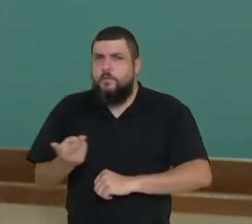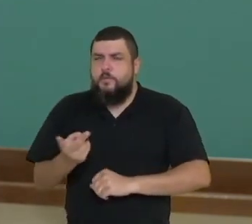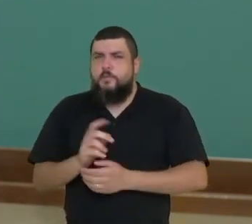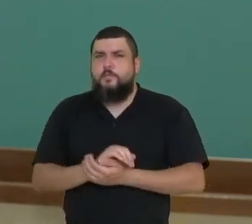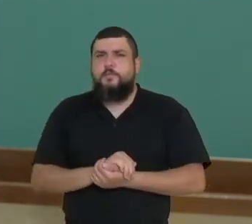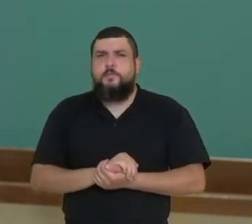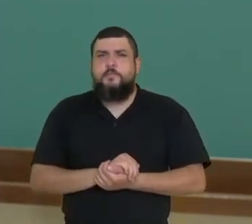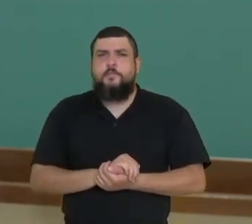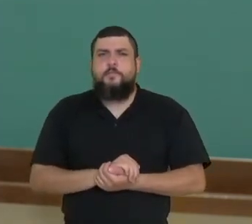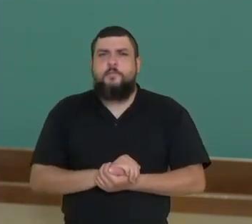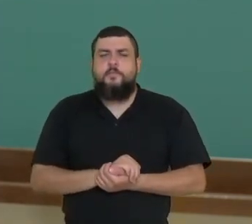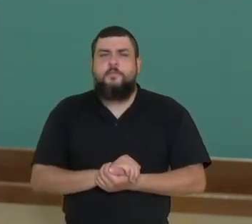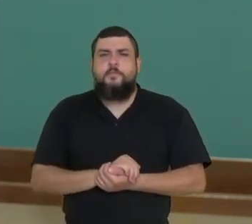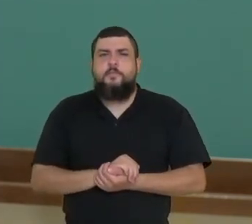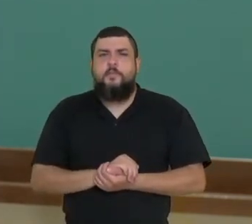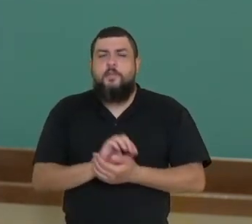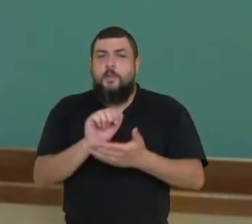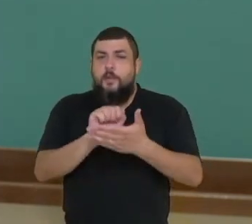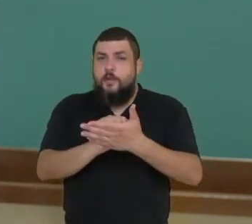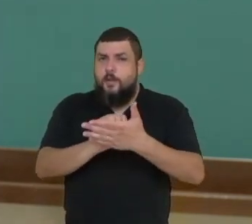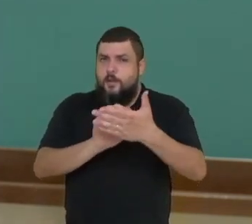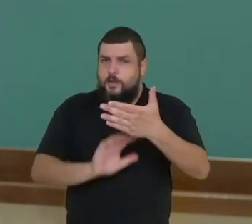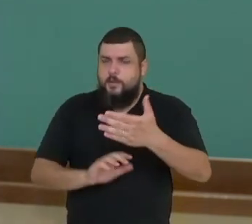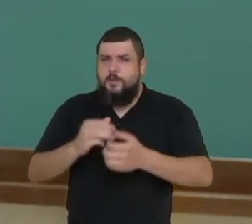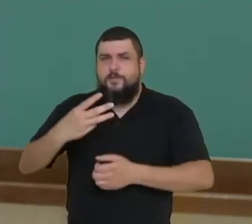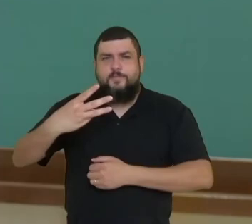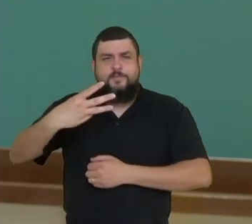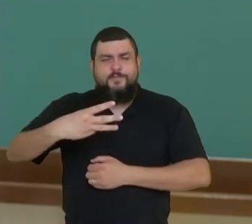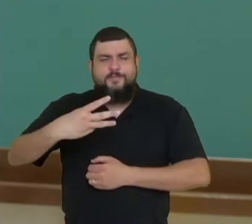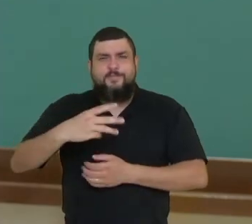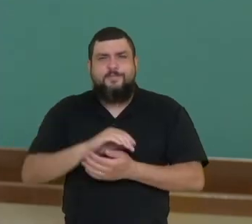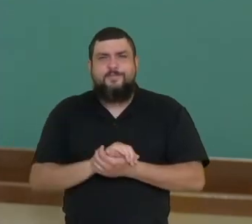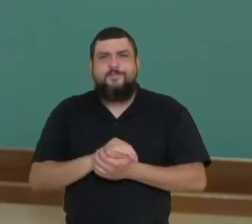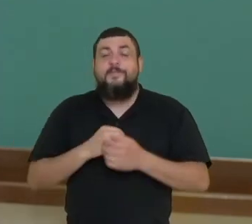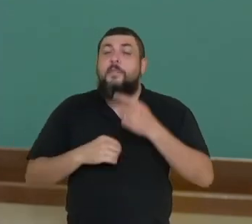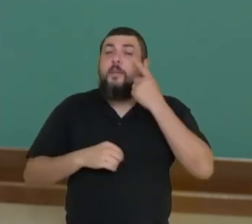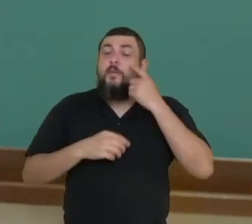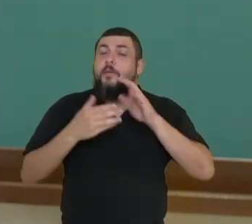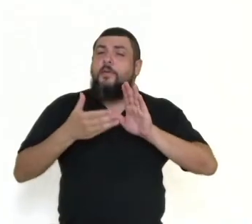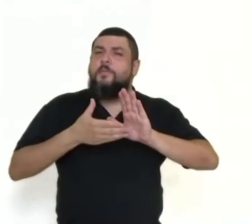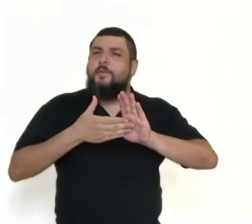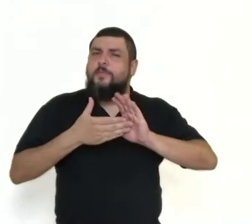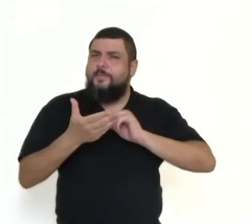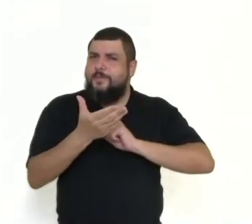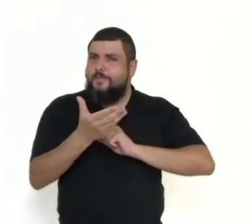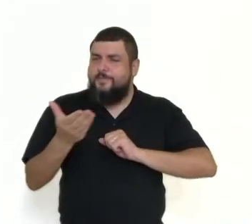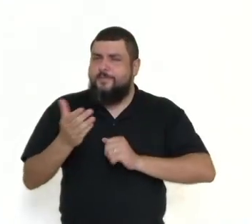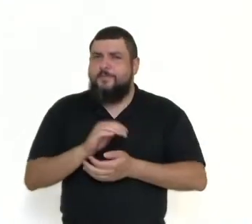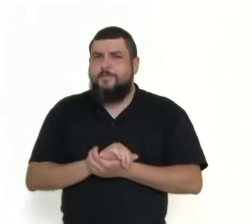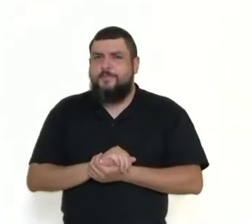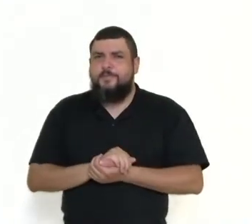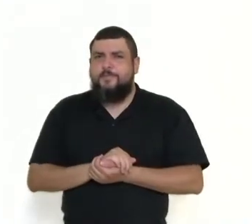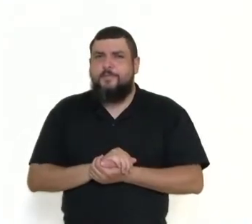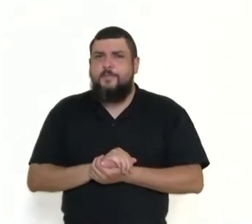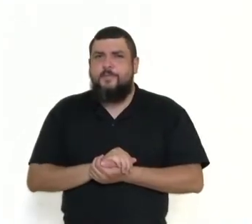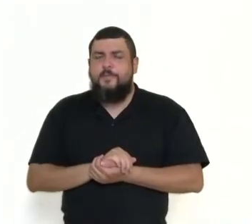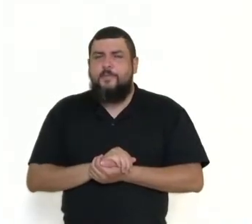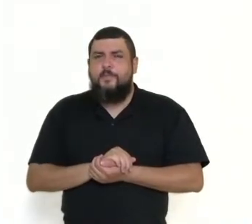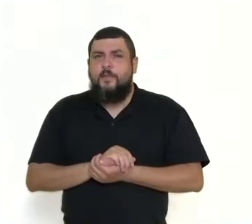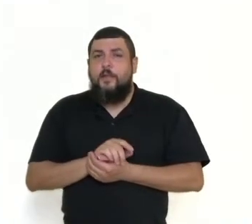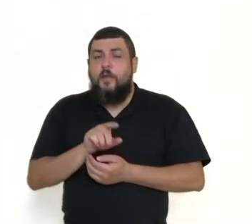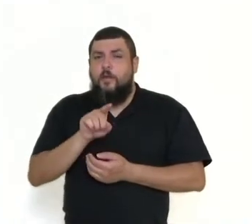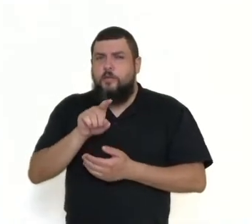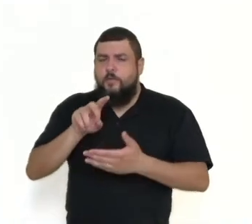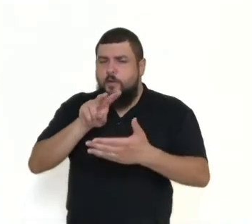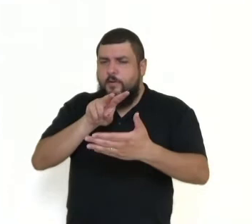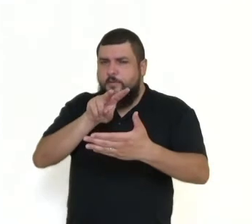isso, chegamos à atividade 3. E olha a proposta que eu tenho. Uma releitura de um trecho,